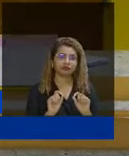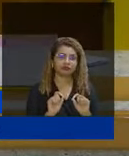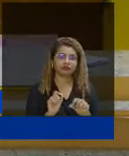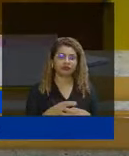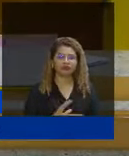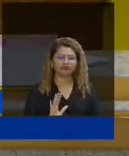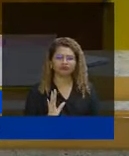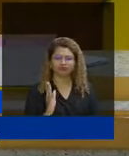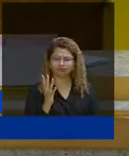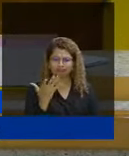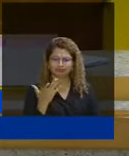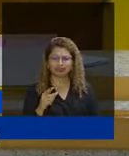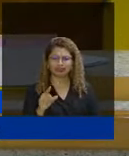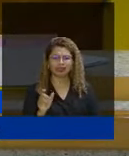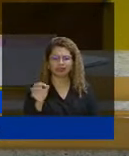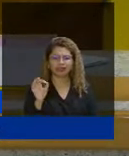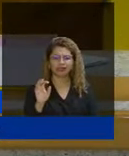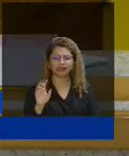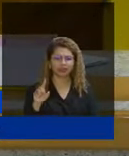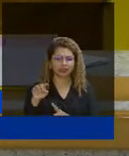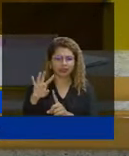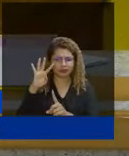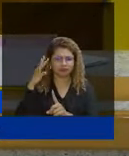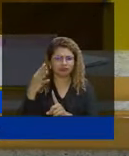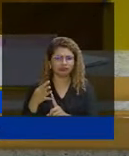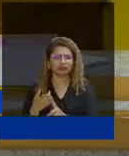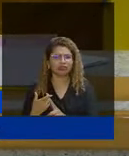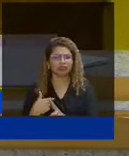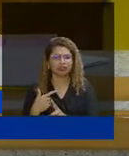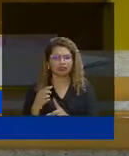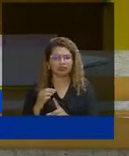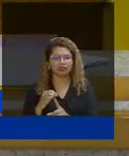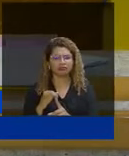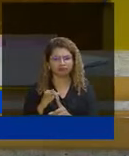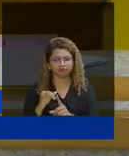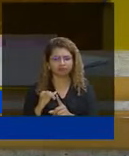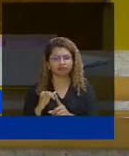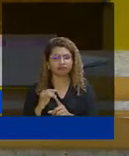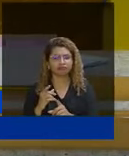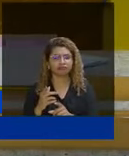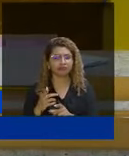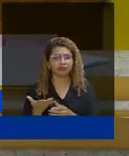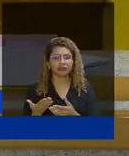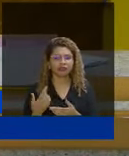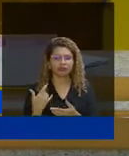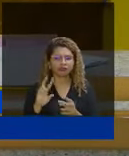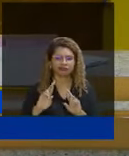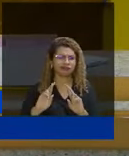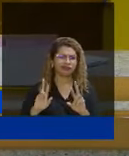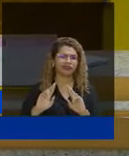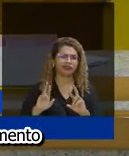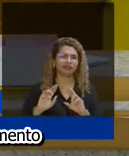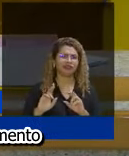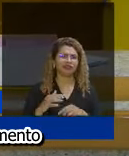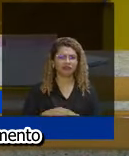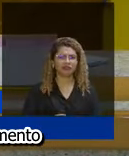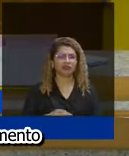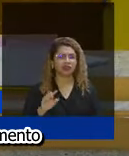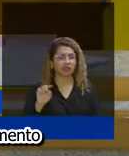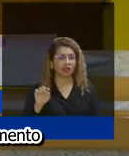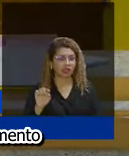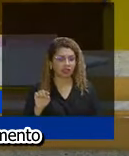O julgado citado pela embargante refere-se a hipótese distinta. Naquele caso, o voto